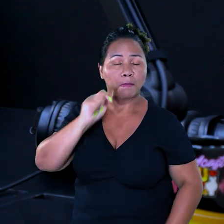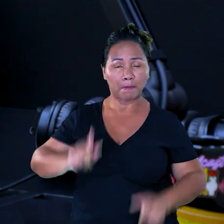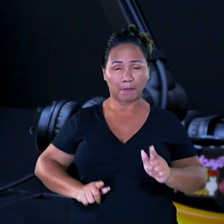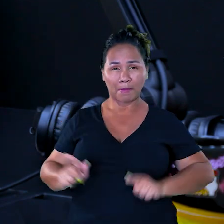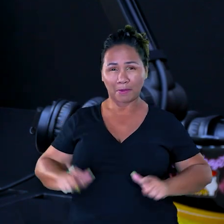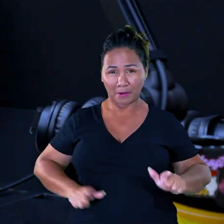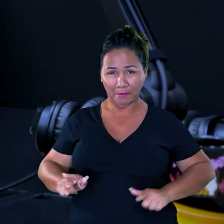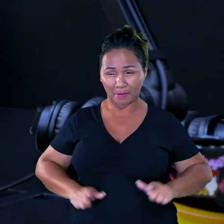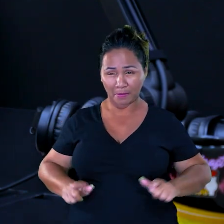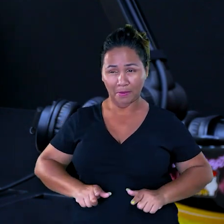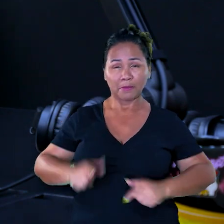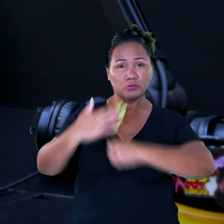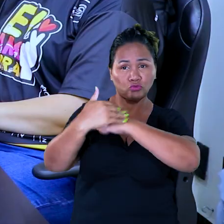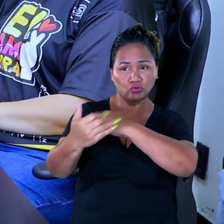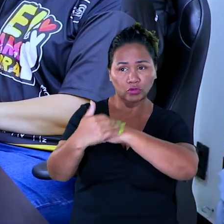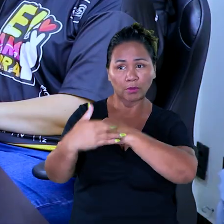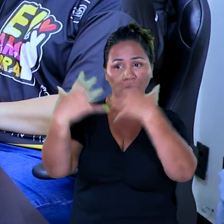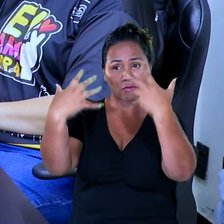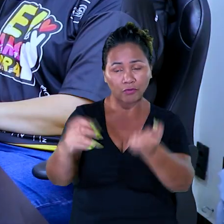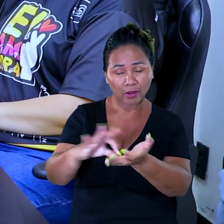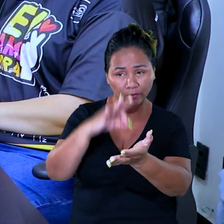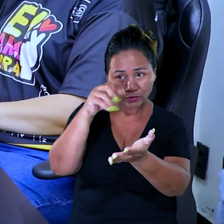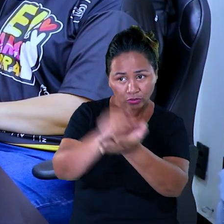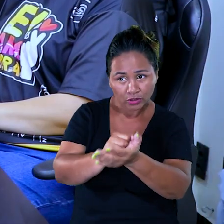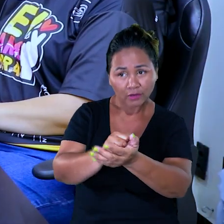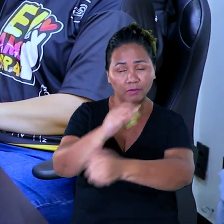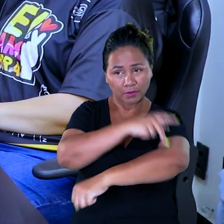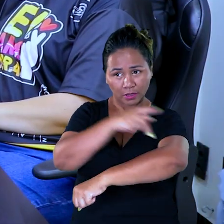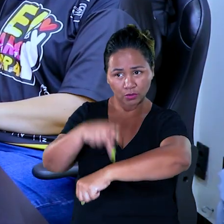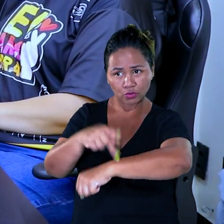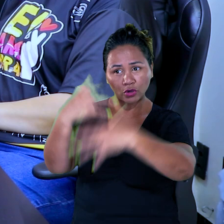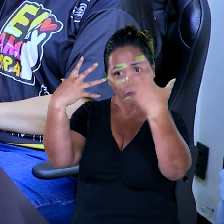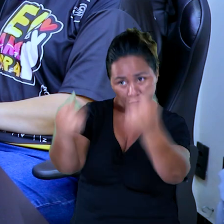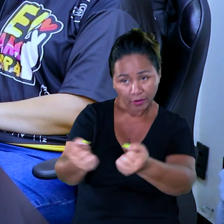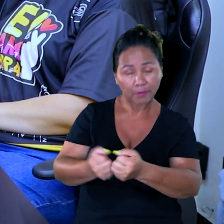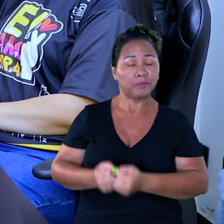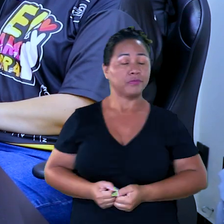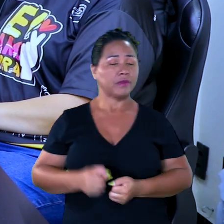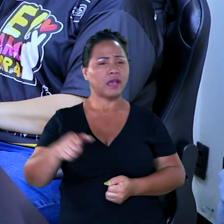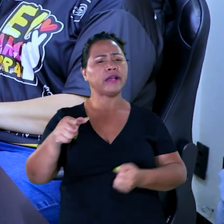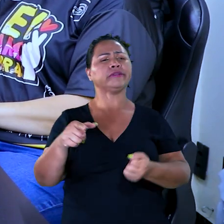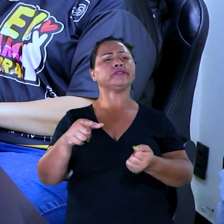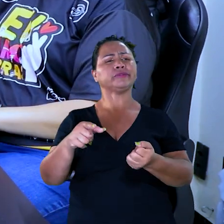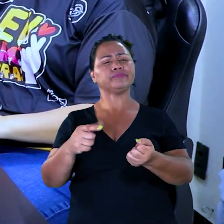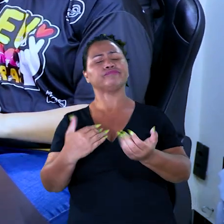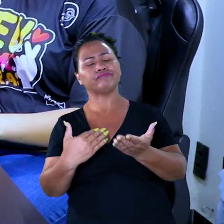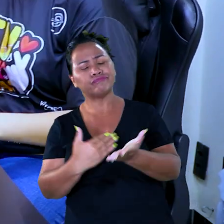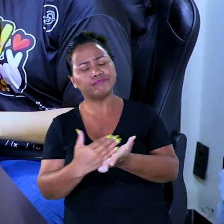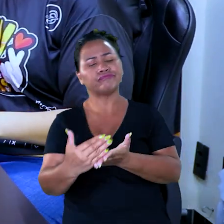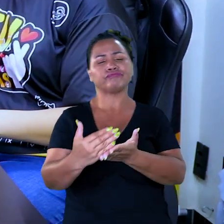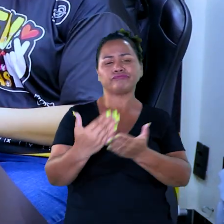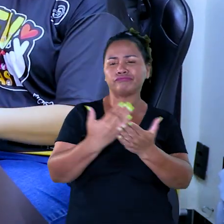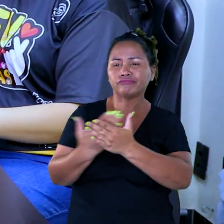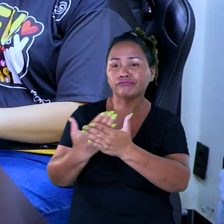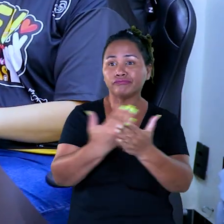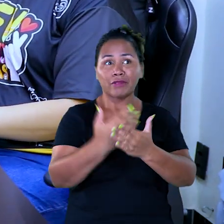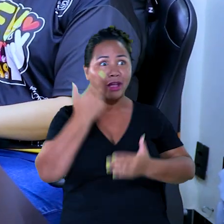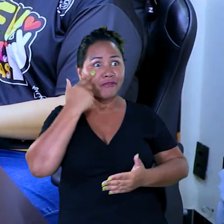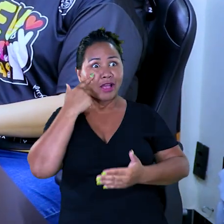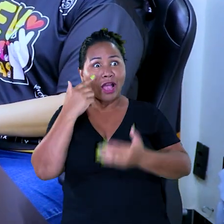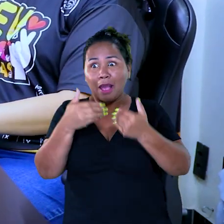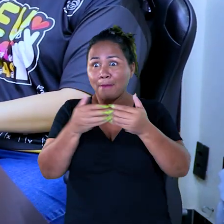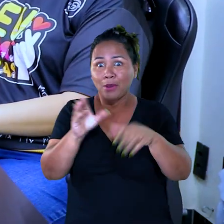falei, como assim, curso de Libras? Vamos fazer? Falei, vamos. Você já sabia o que era Libras? Não sabia até então, tá. né? Uhum. E aí,